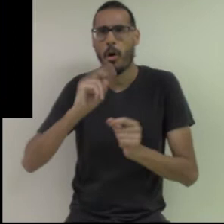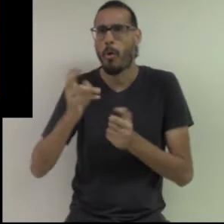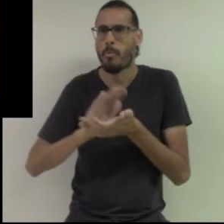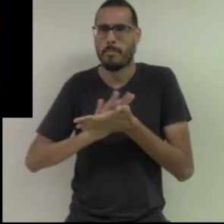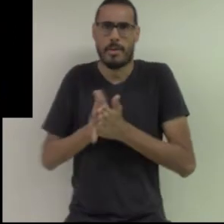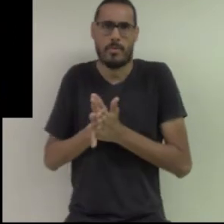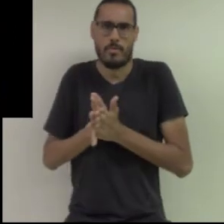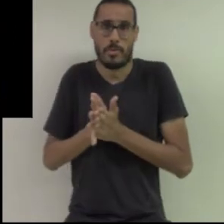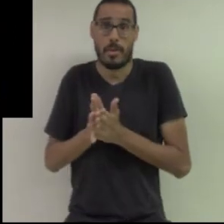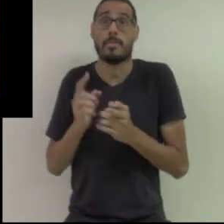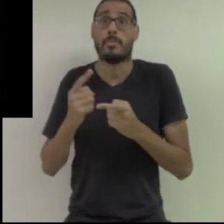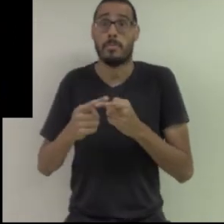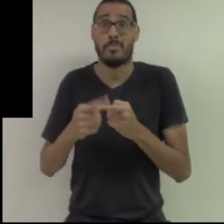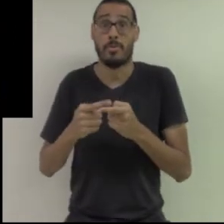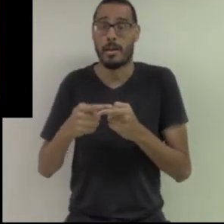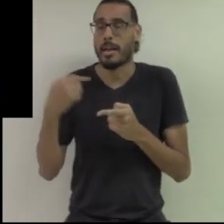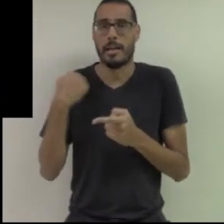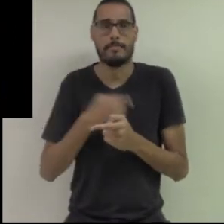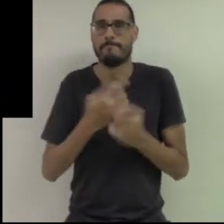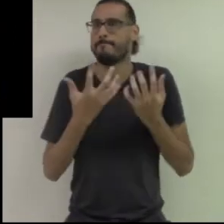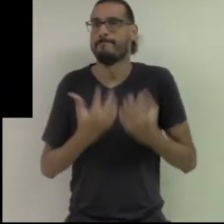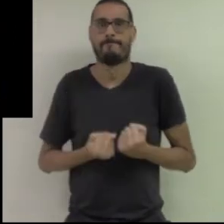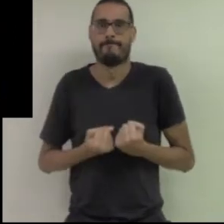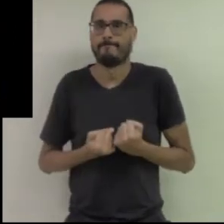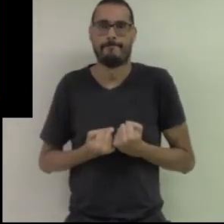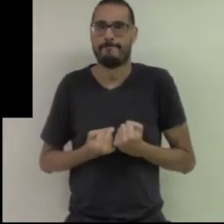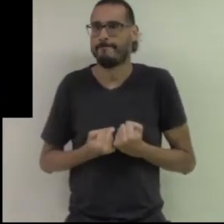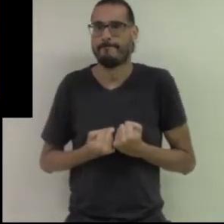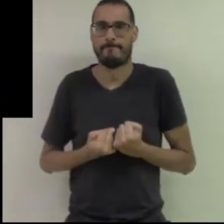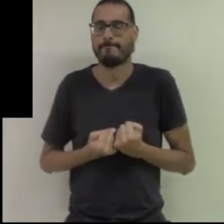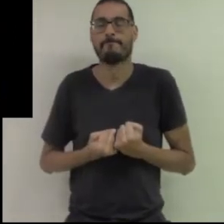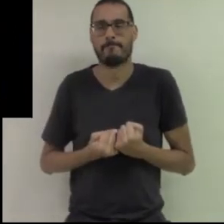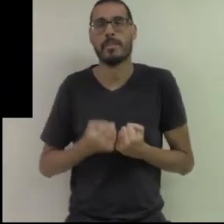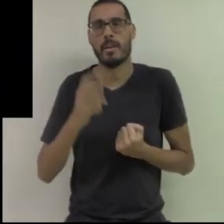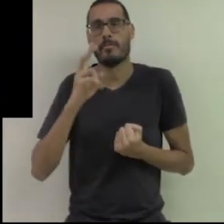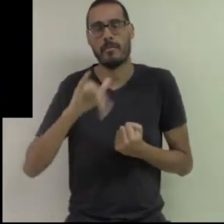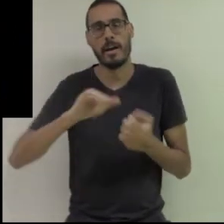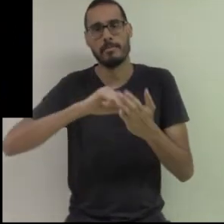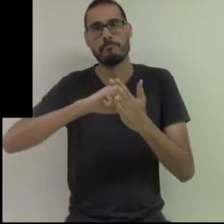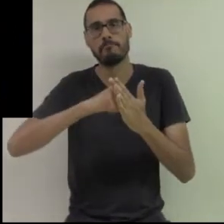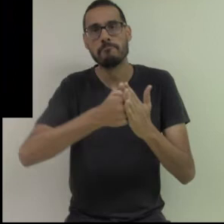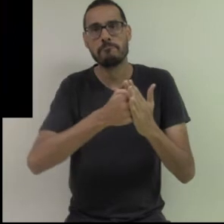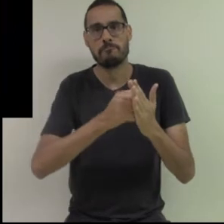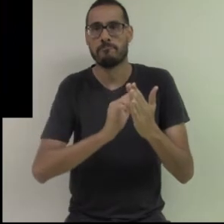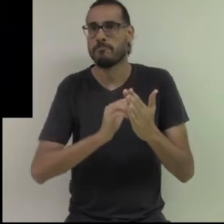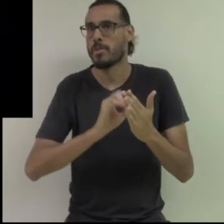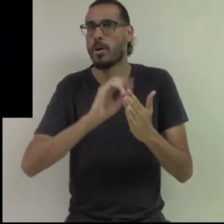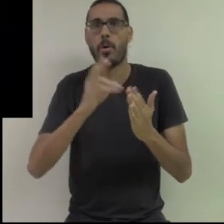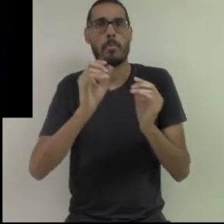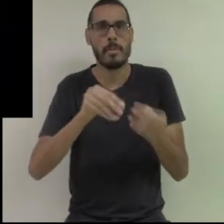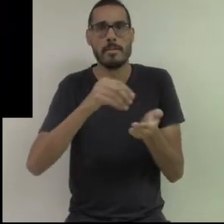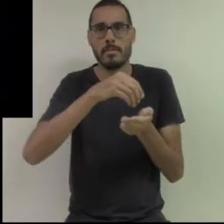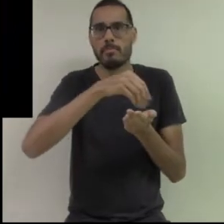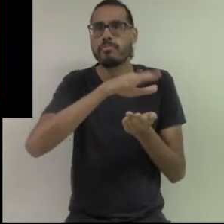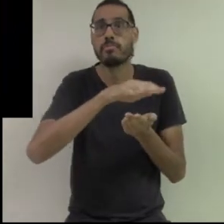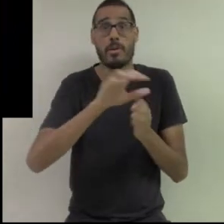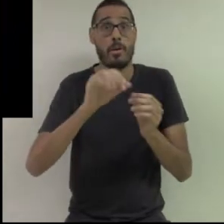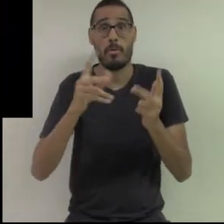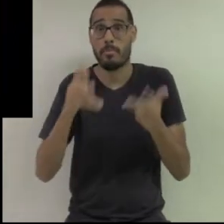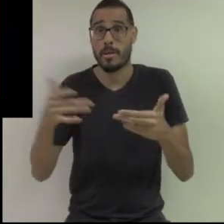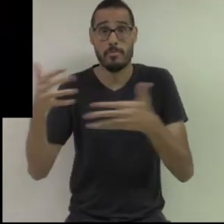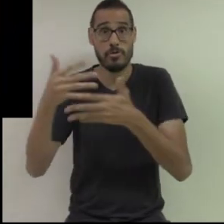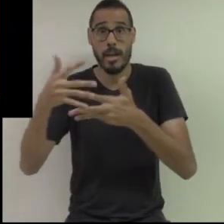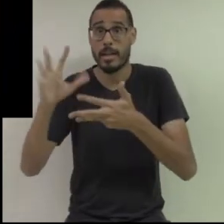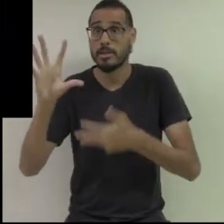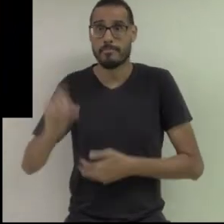comportamentos preconceituosos, pois estes não serão tolerados pela nossa comissão, resultando em bloqueio do participante ou até mesmo o encerramento